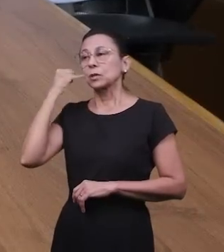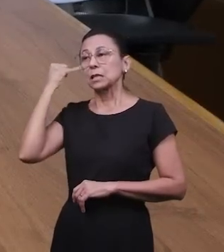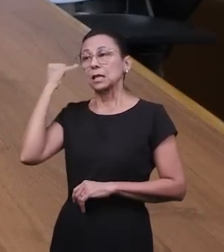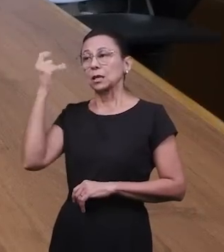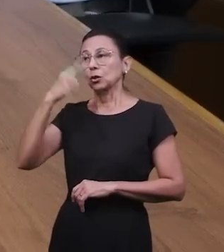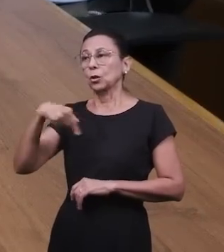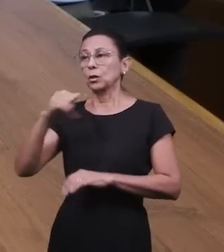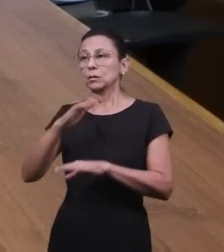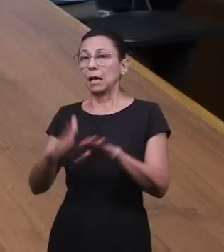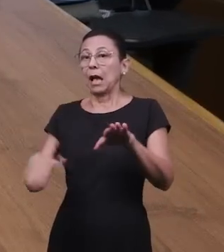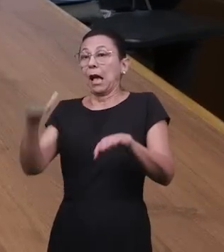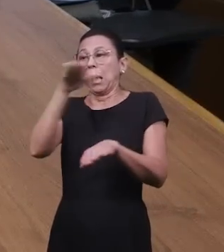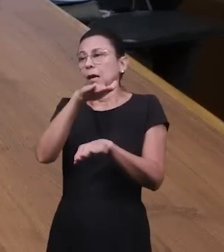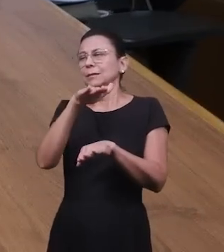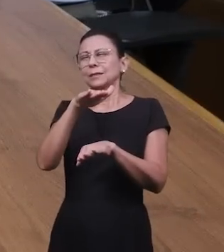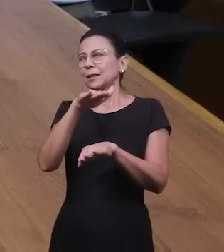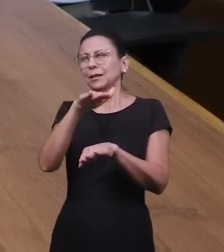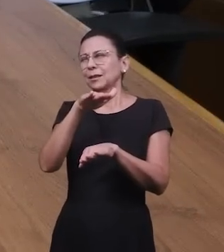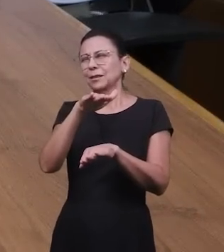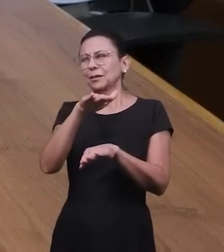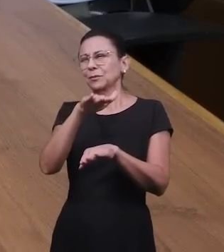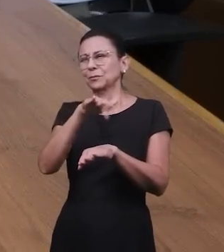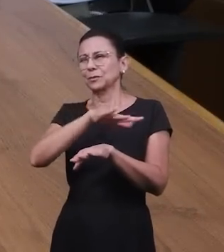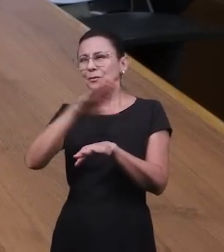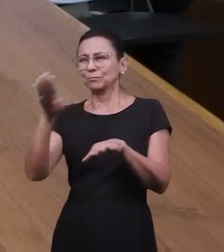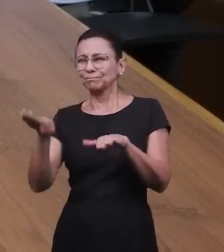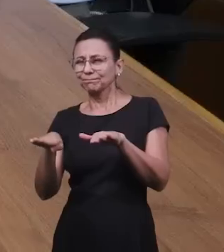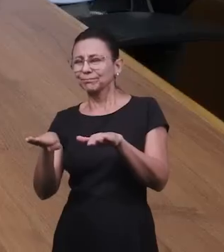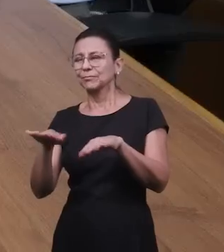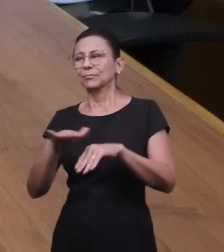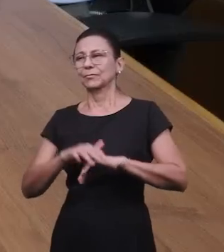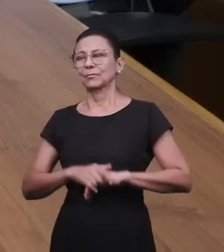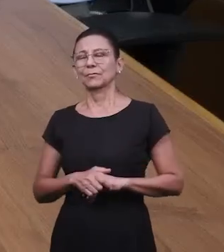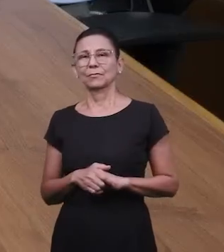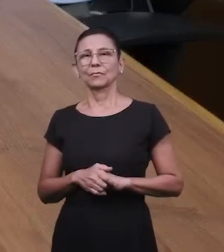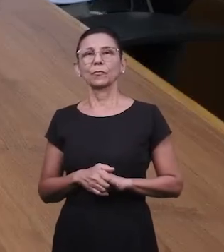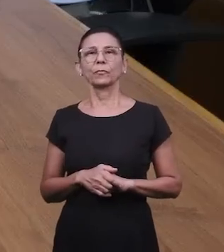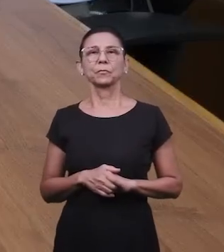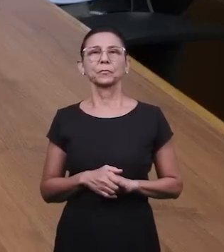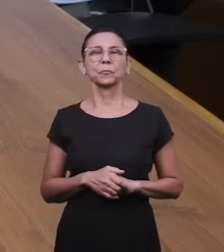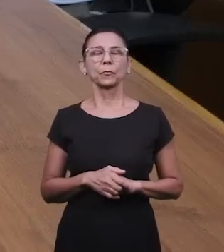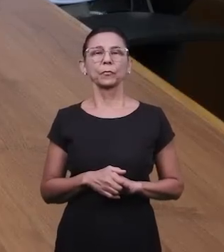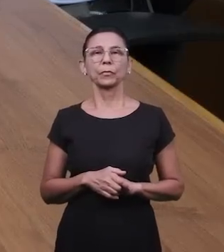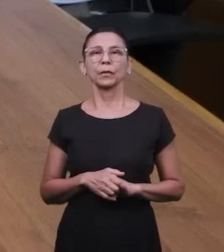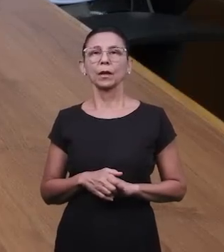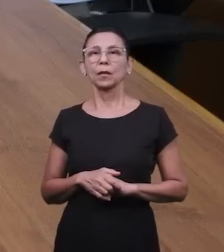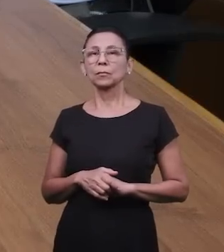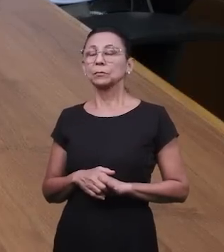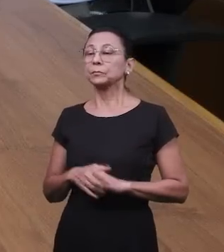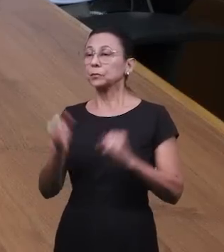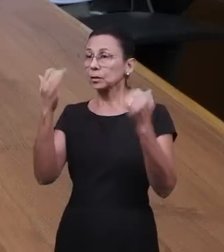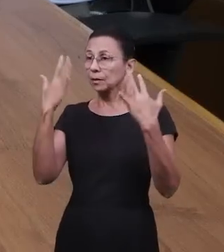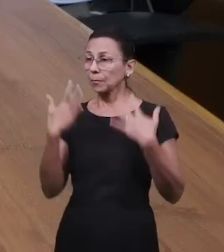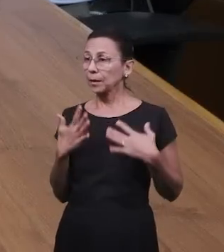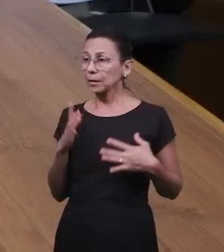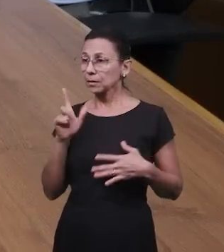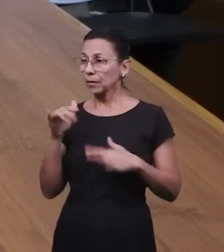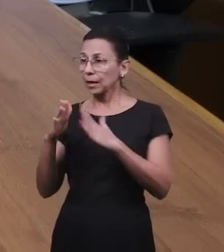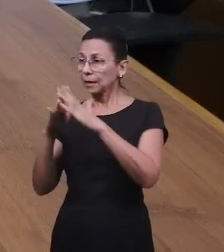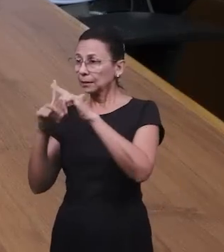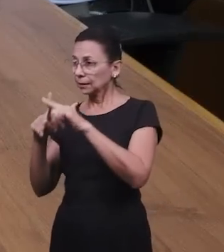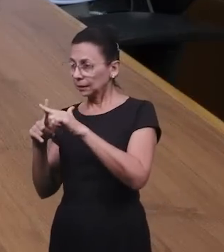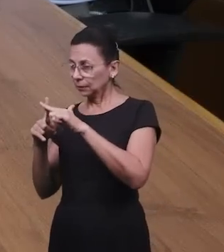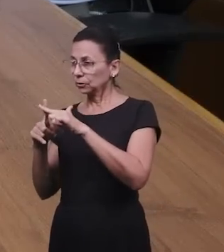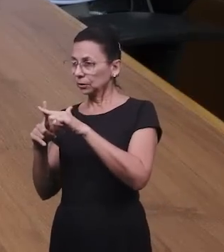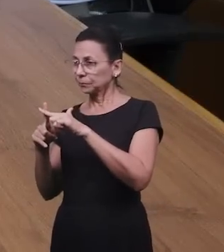ninguém, mas como nós somos abençoados pelo corpo. Porque a igreja de Cristo, a